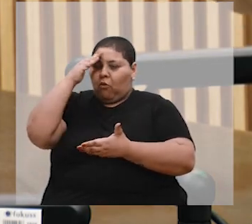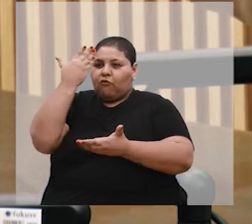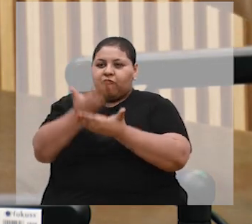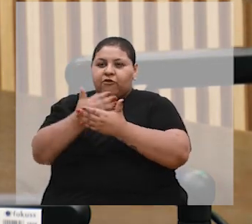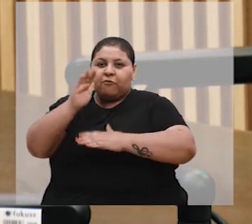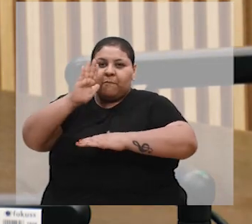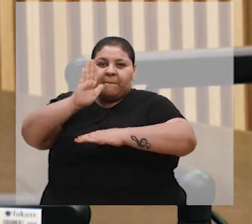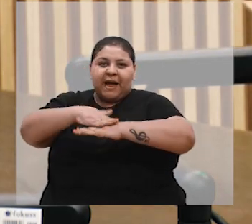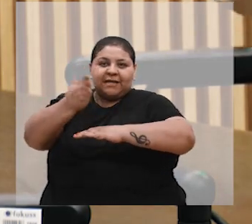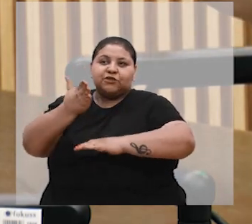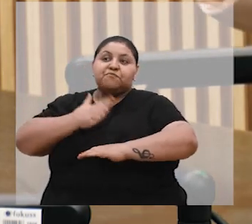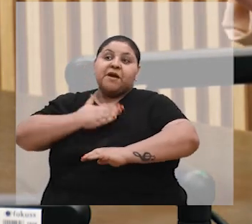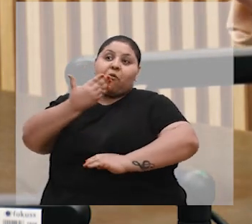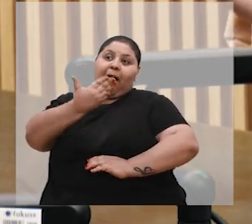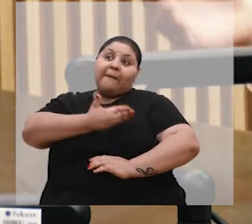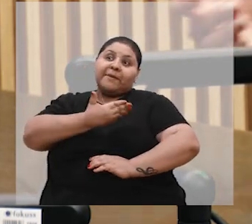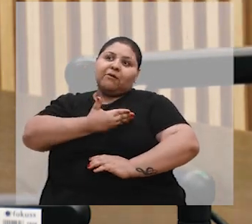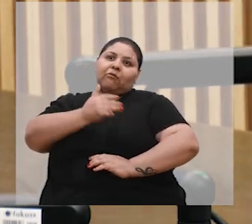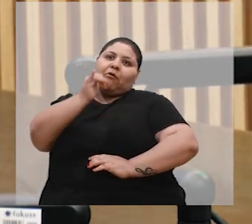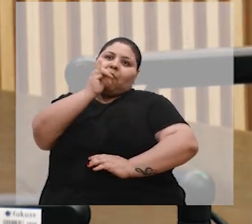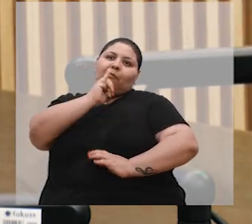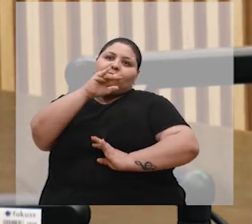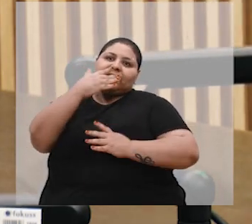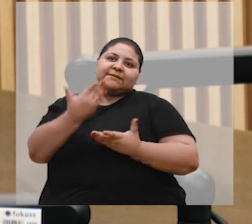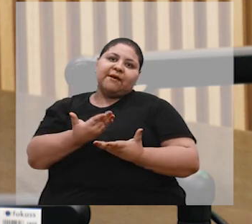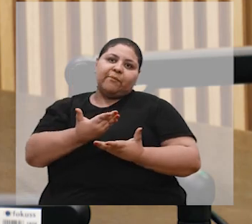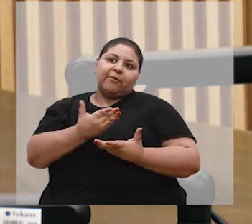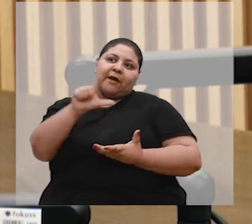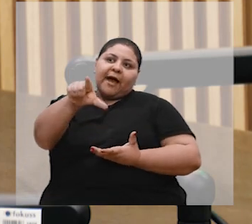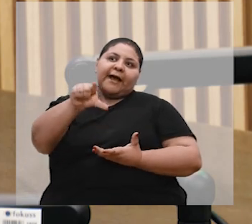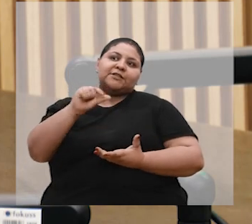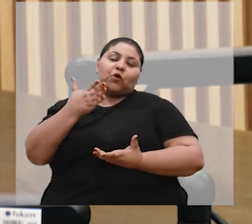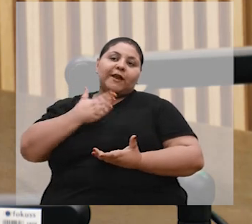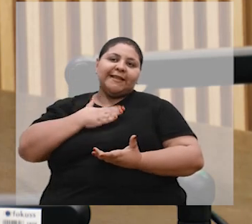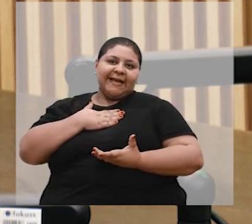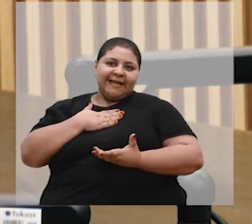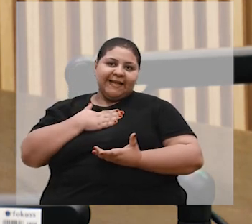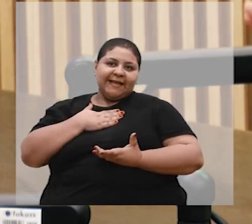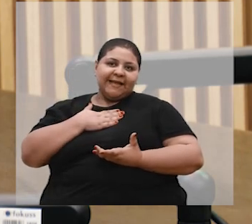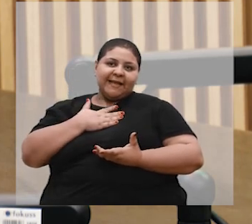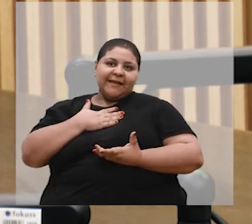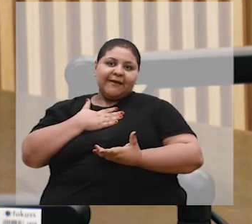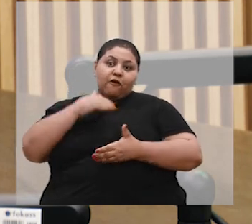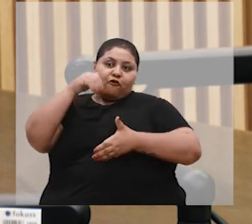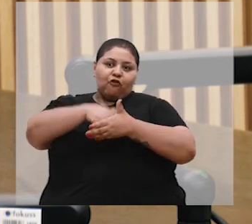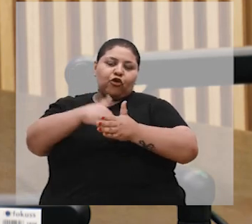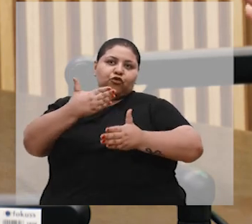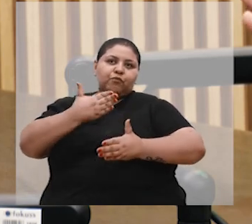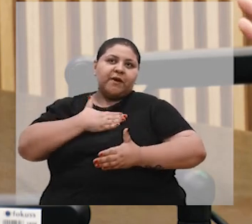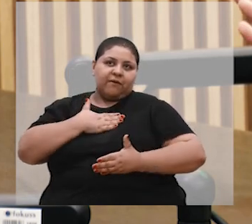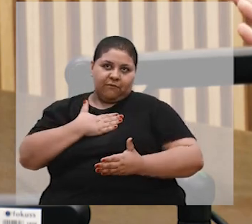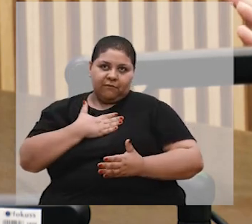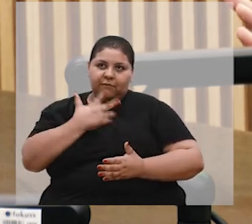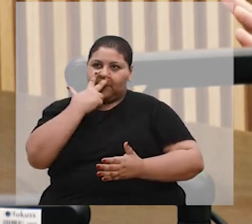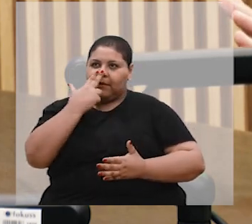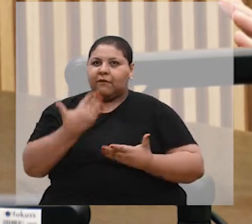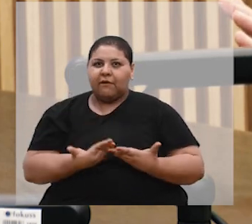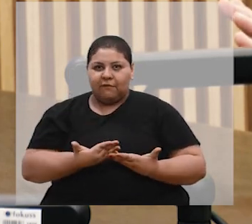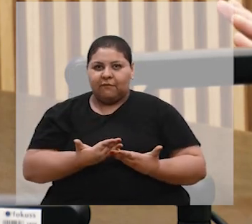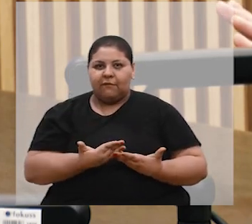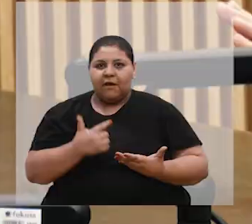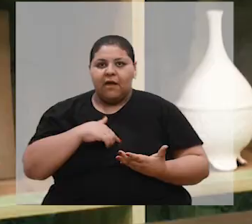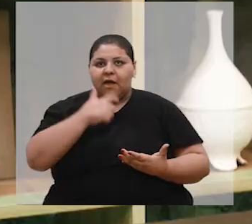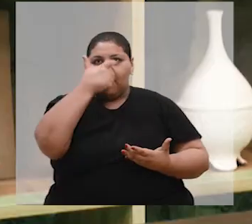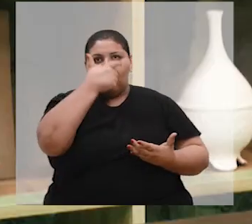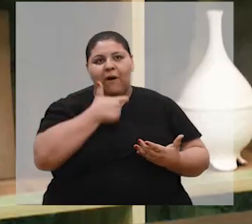uma vasta experiência, ou conhece muito, eu passo a dizer, não, se o Marcelo vai votar no Joãozinho, então eu vou votar no Joãozinho também. Acho que